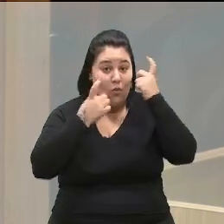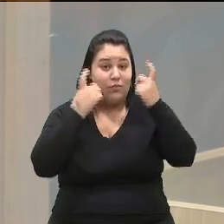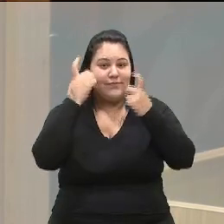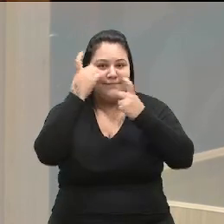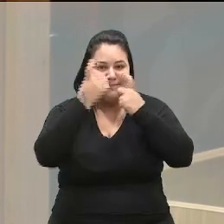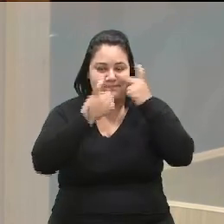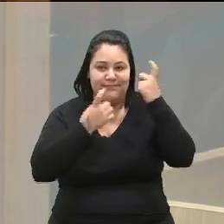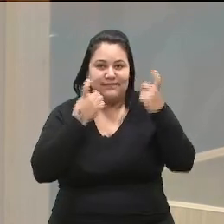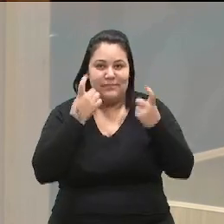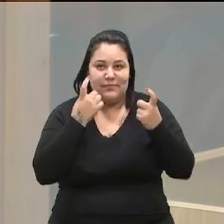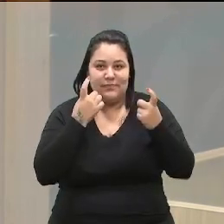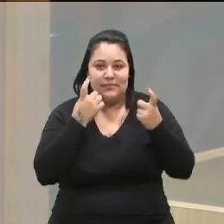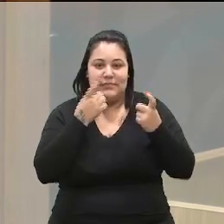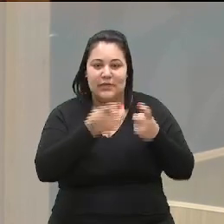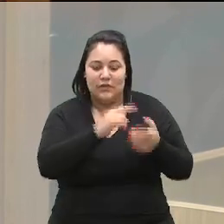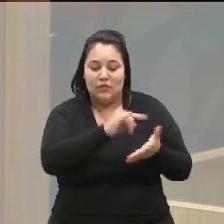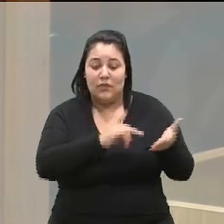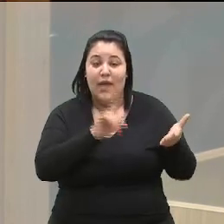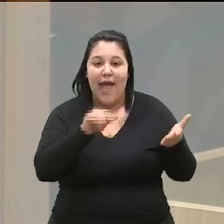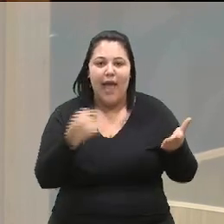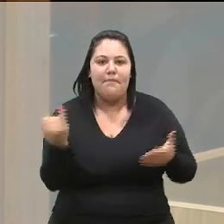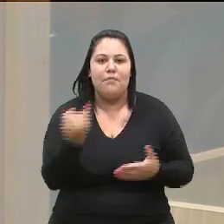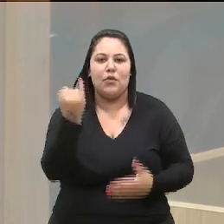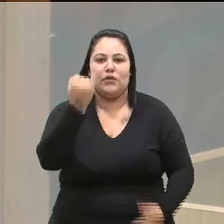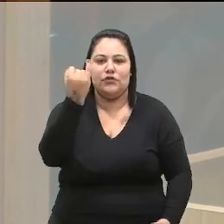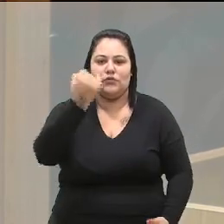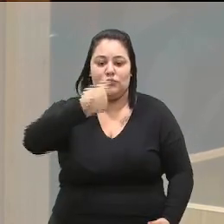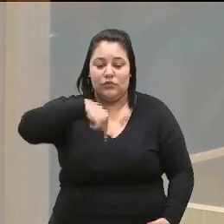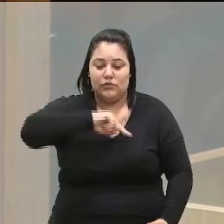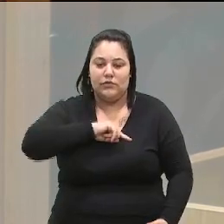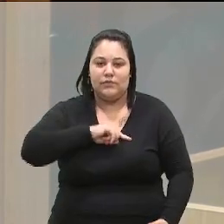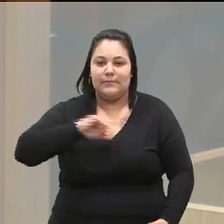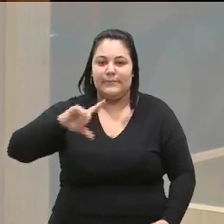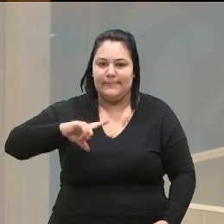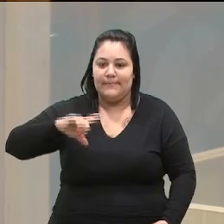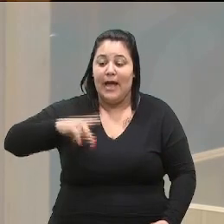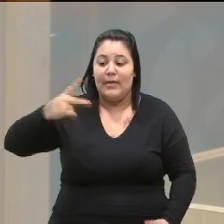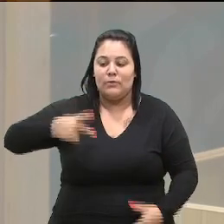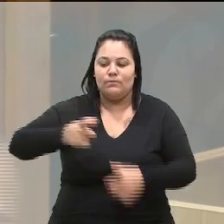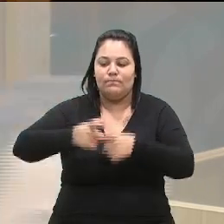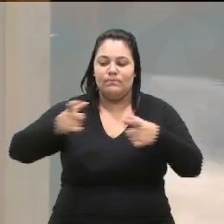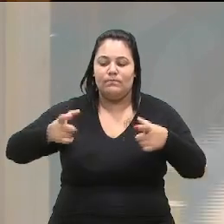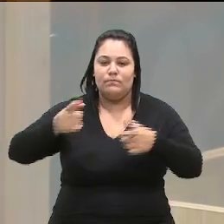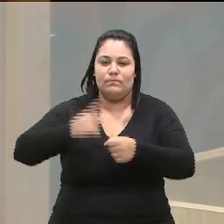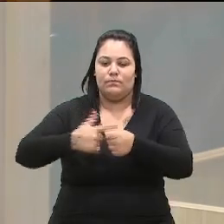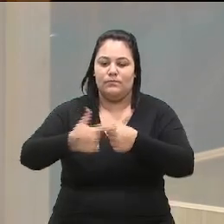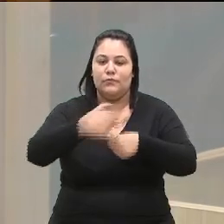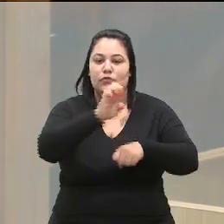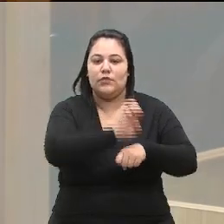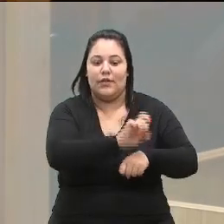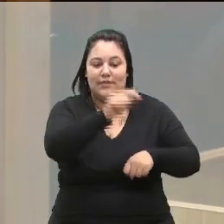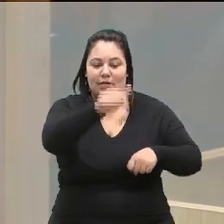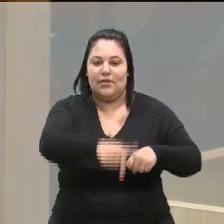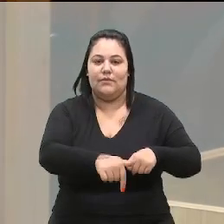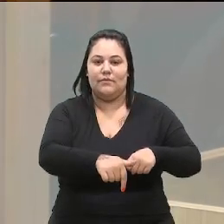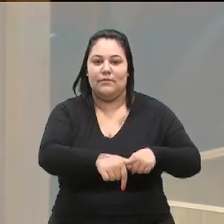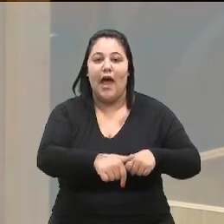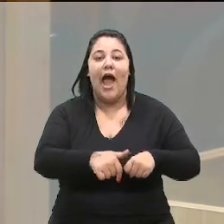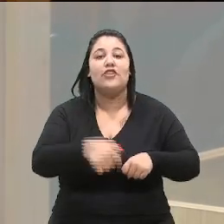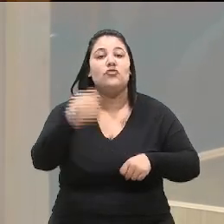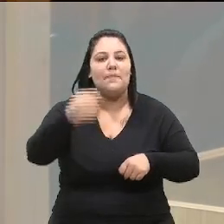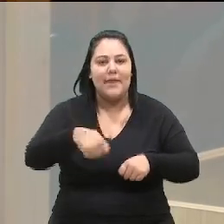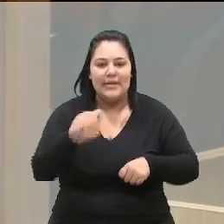Moção ela é de extrema importância por nós sermos a segunda maior cidade do estado pressionar Governo do